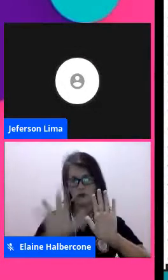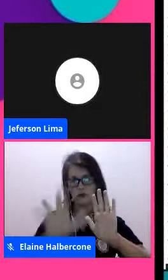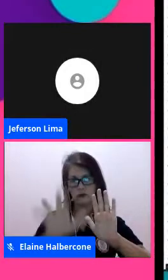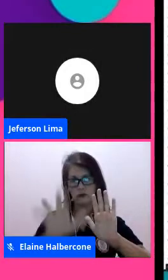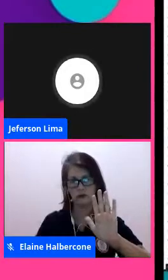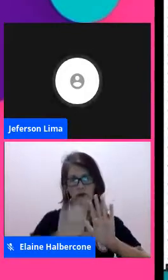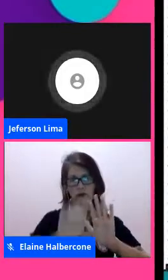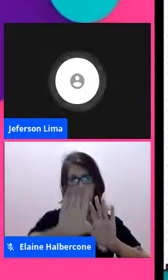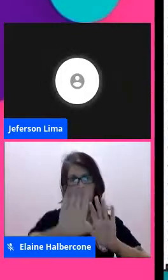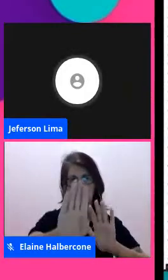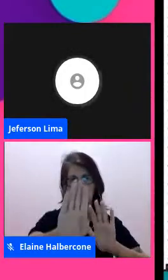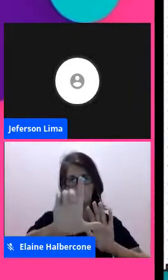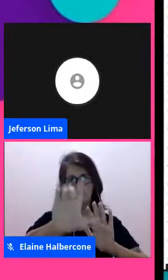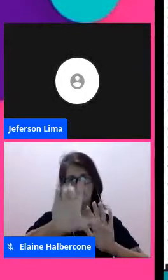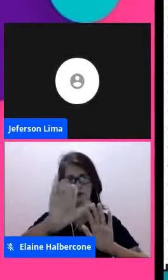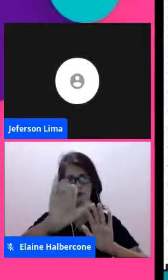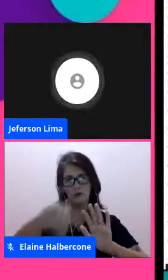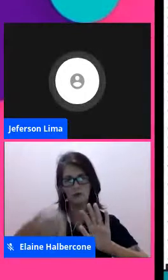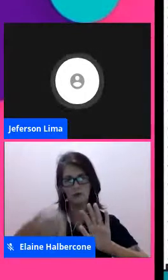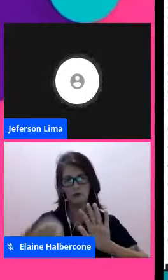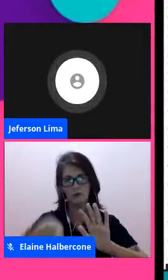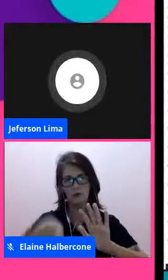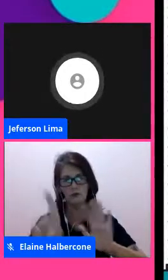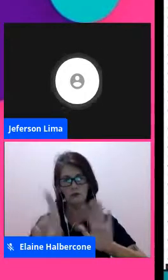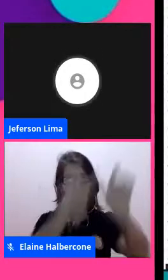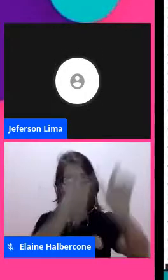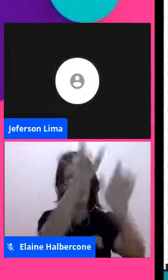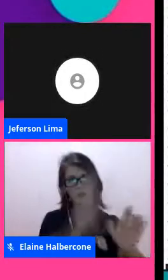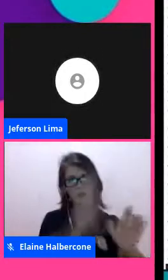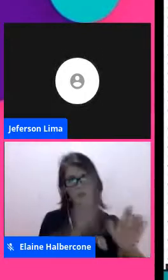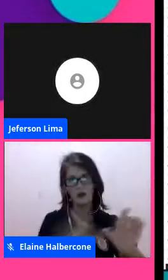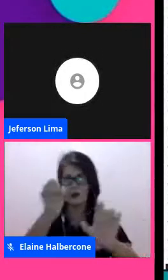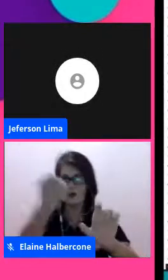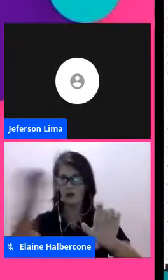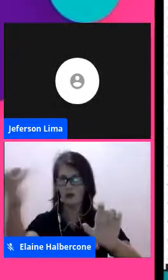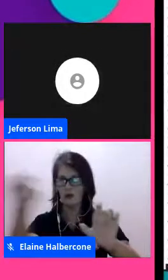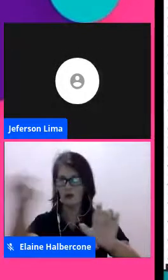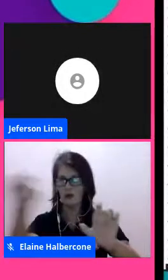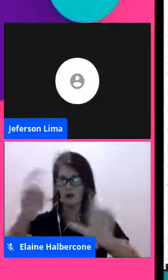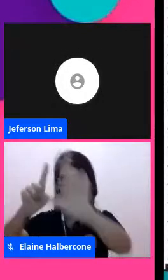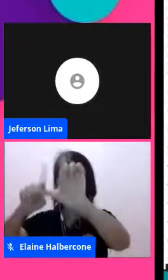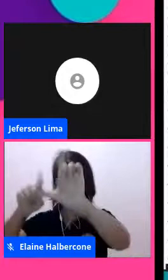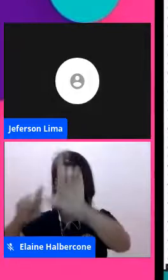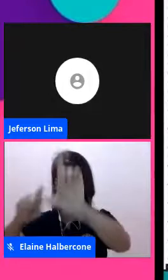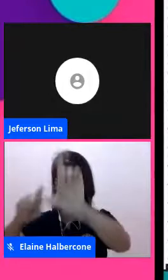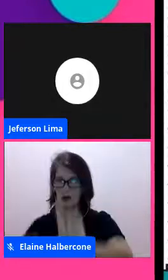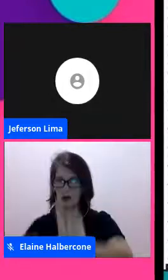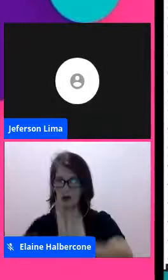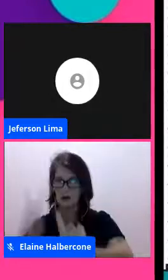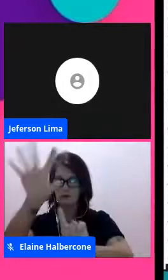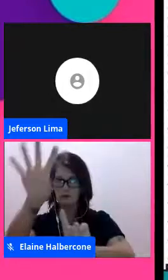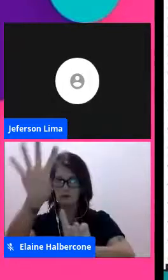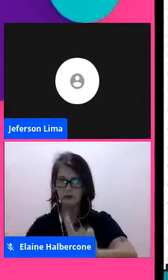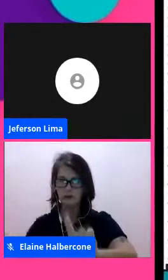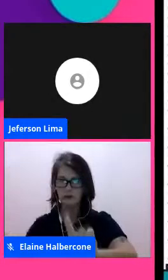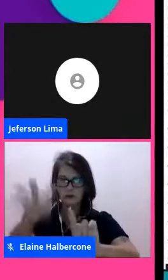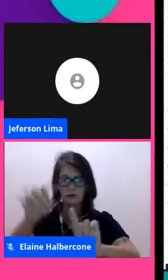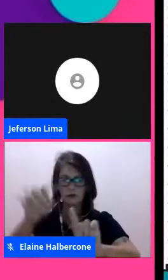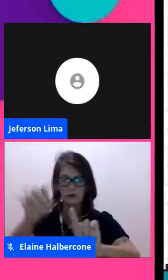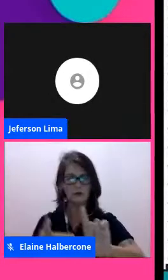né? O que esse cara faz? Esse cara, ele... Deixa eu até botar aqui a placa para vocês verem.